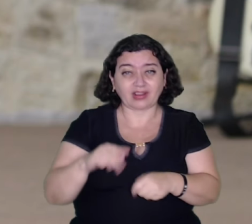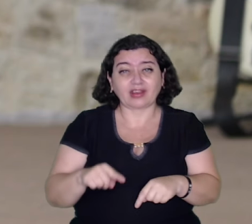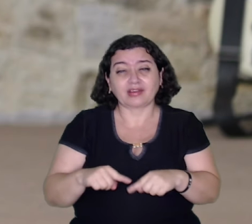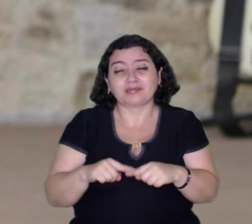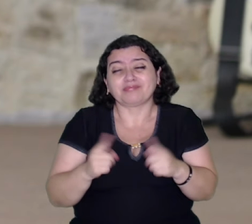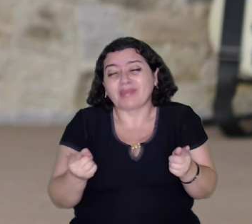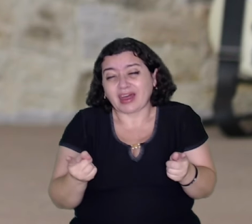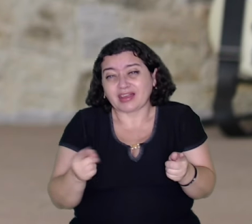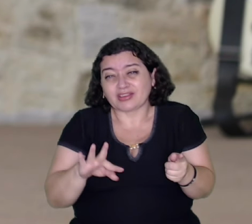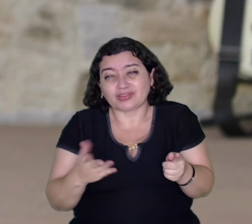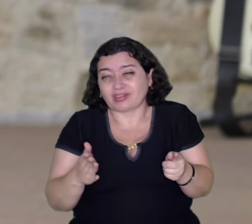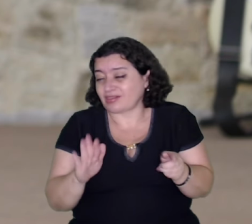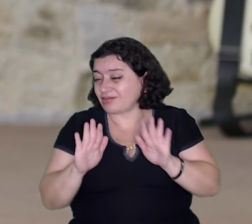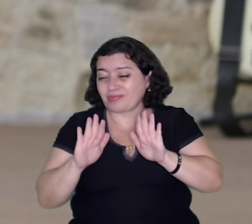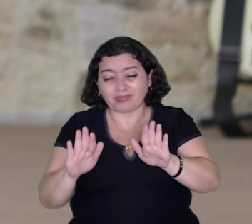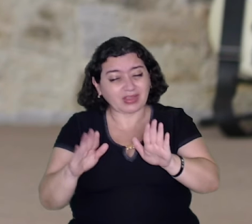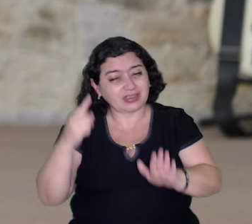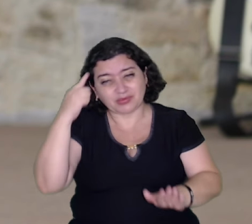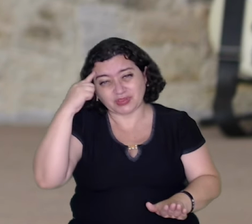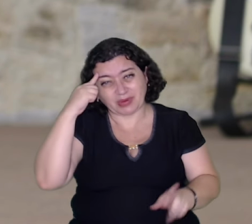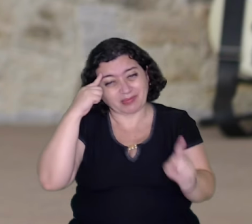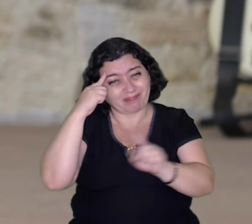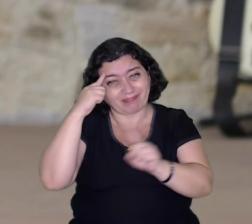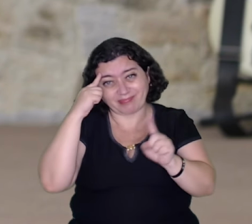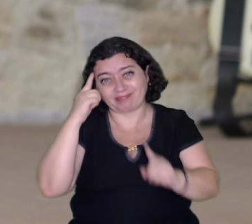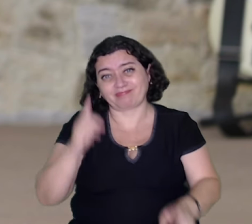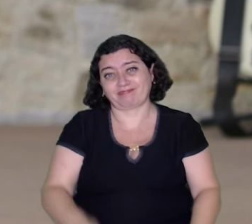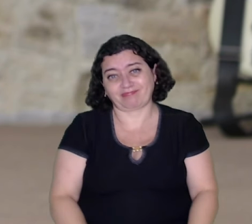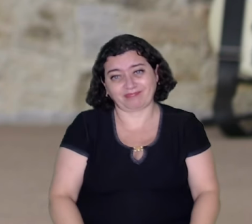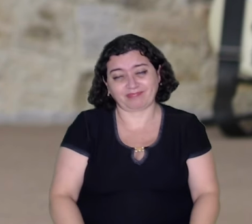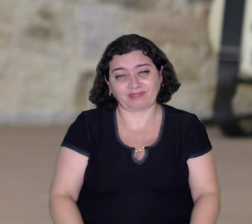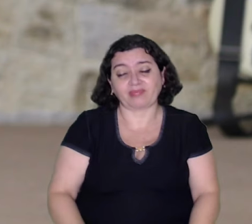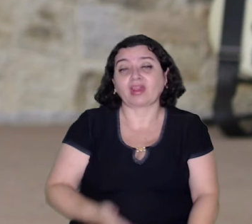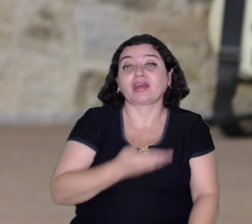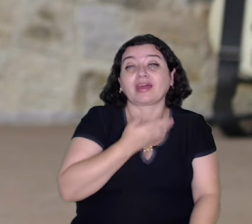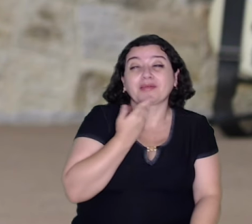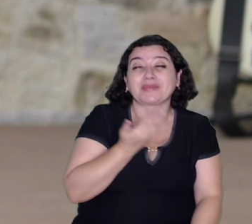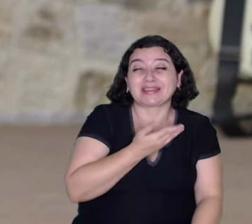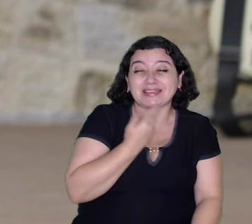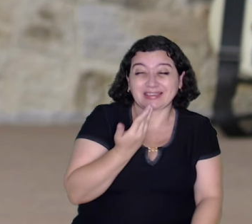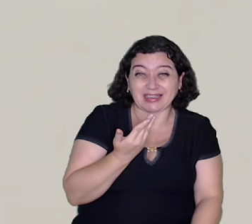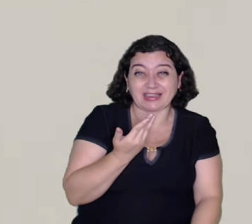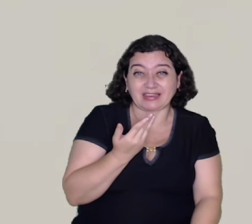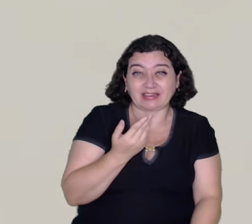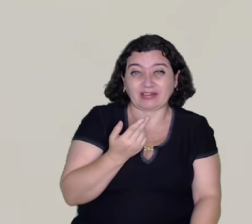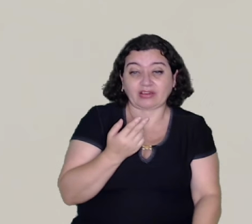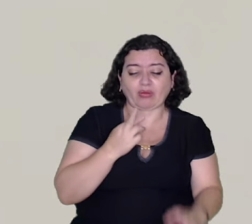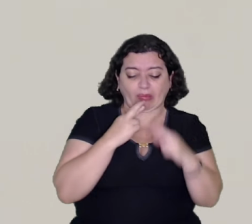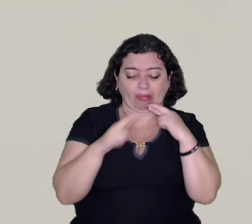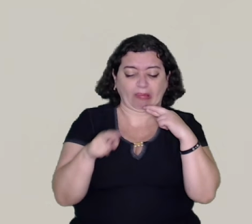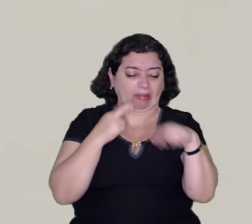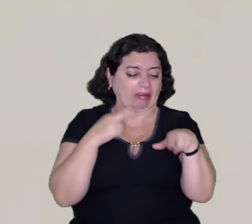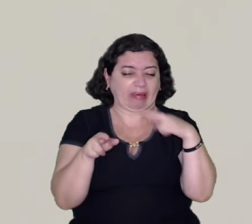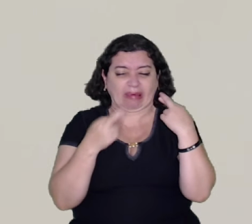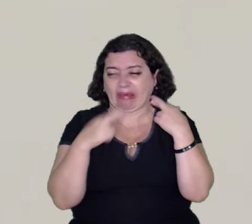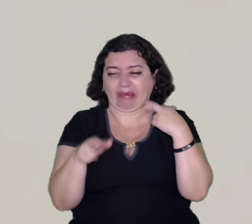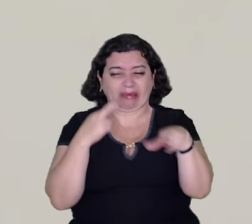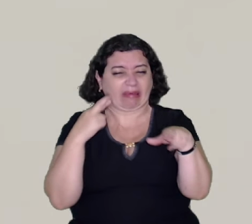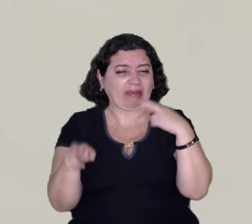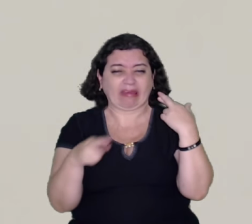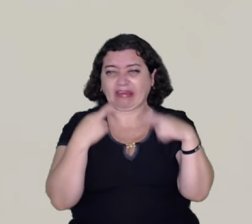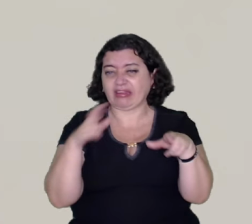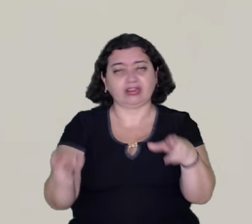nós não paramos para pensar nisso. É mais fácil, às vezes, querido, murmurar. É mais